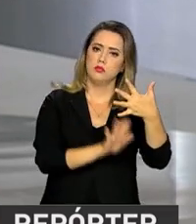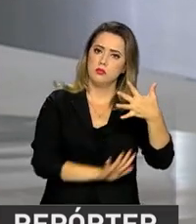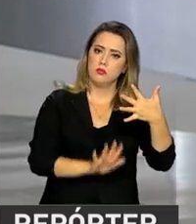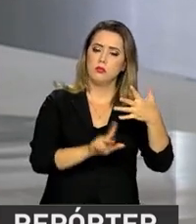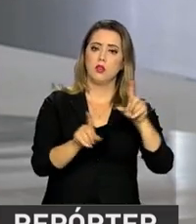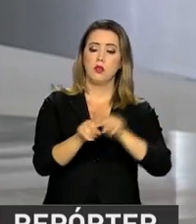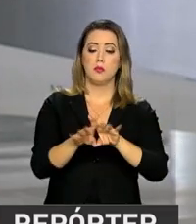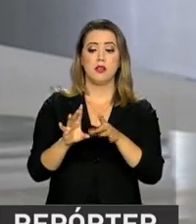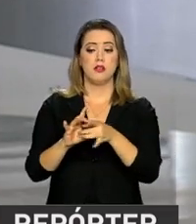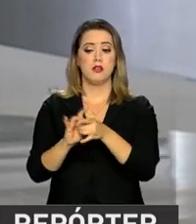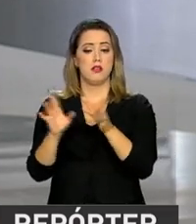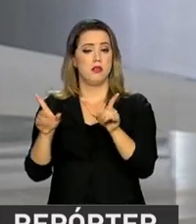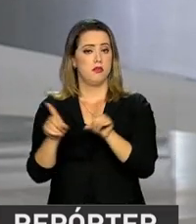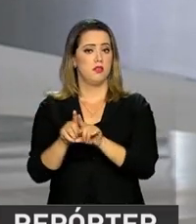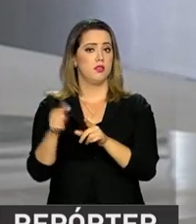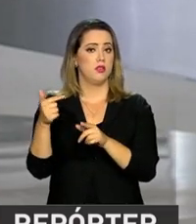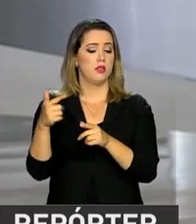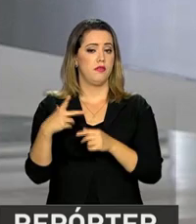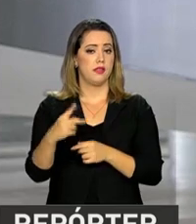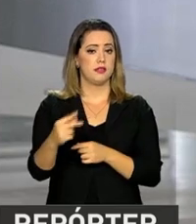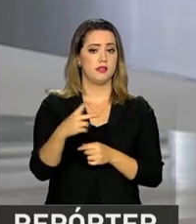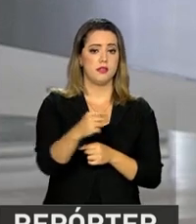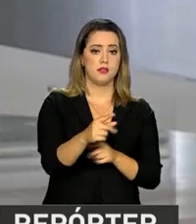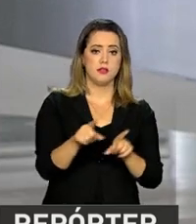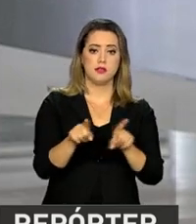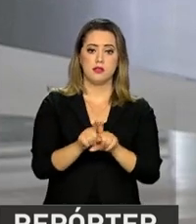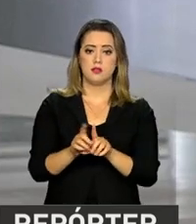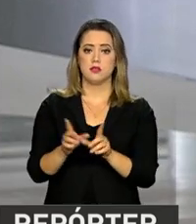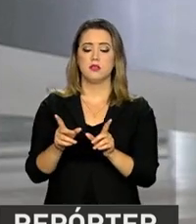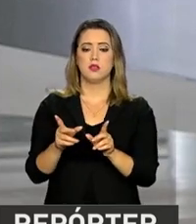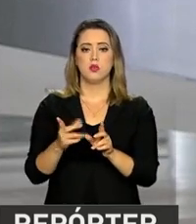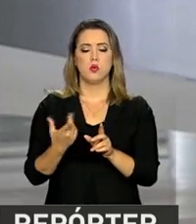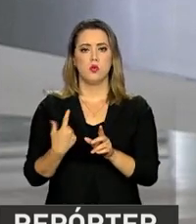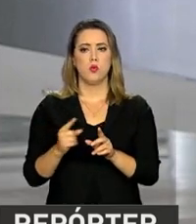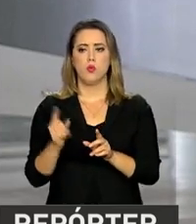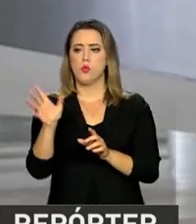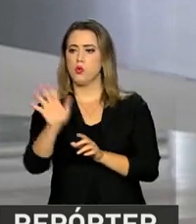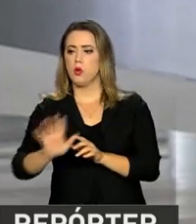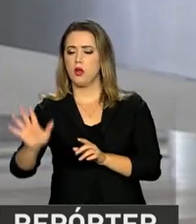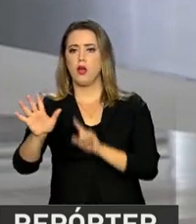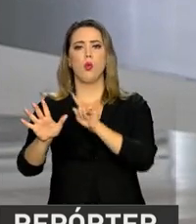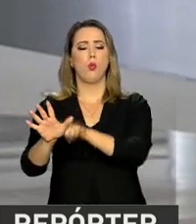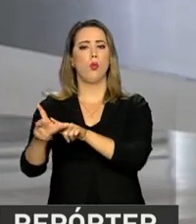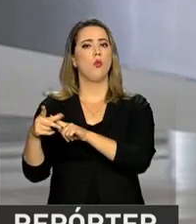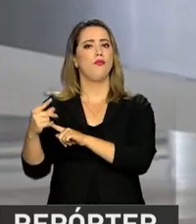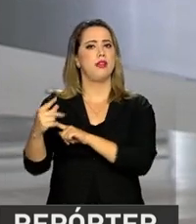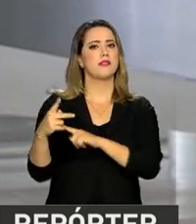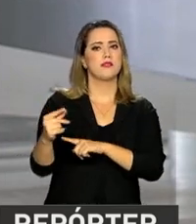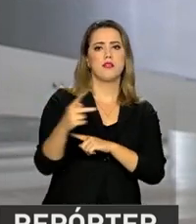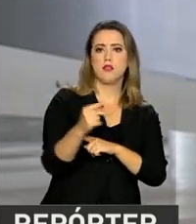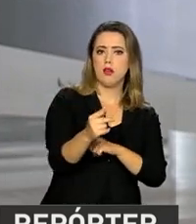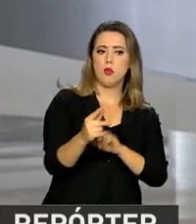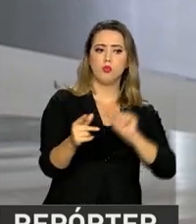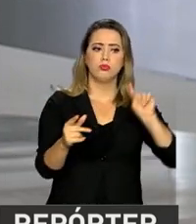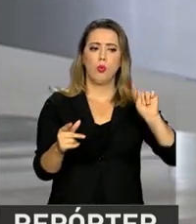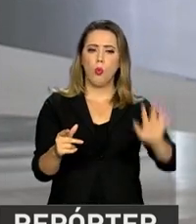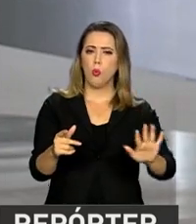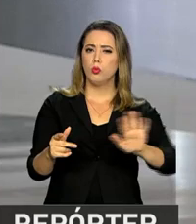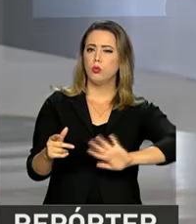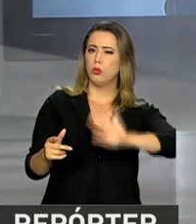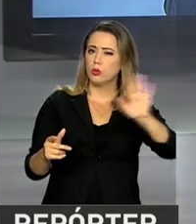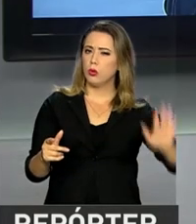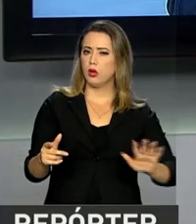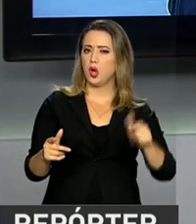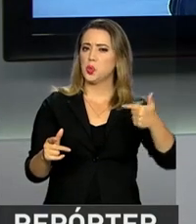com vacinação e sem vacinação a ideia é retirada gradual da fifa vacinação e com isso